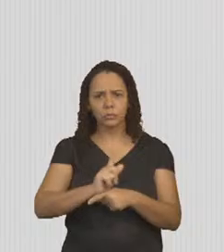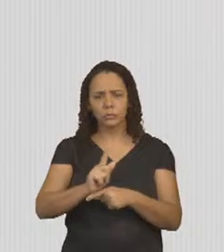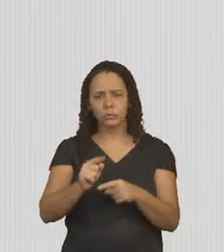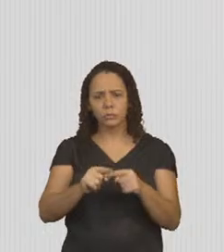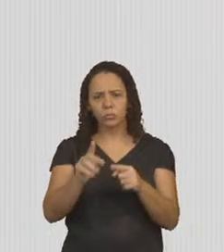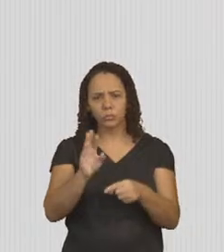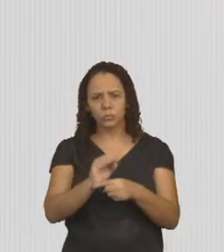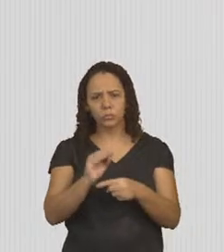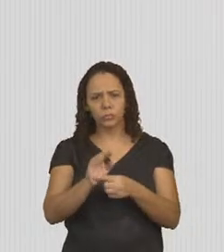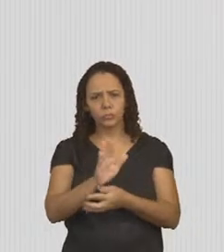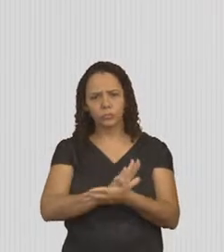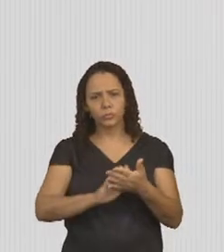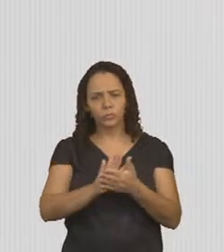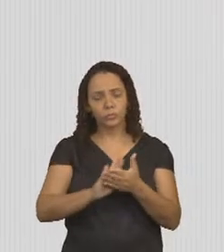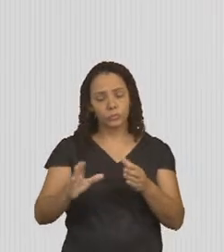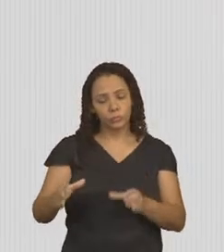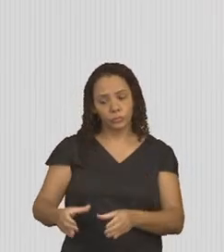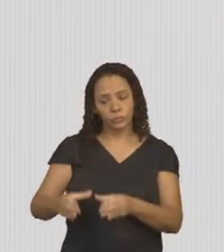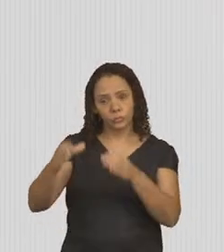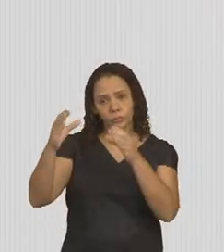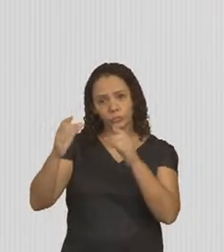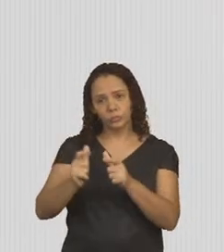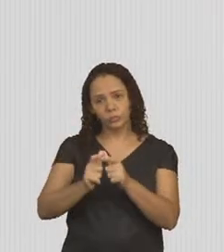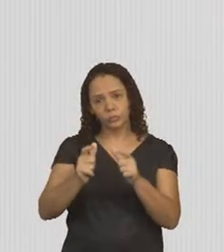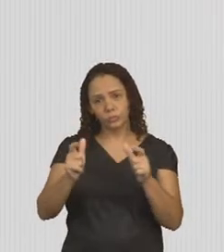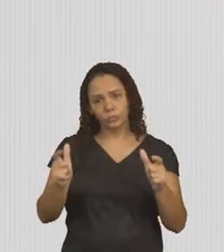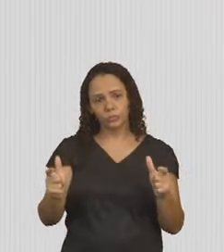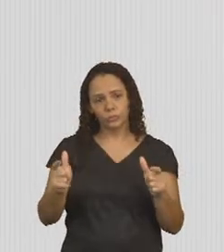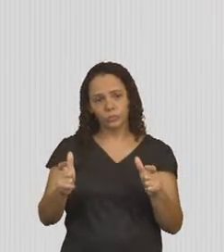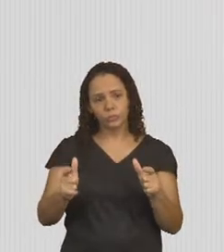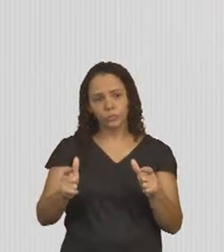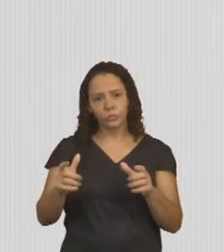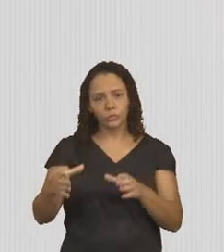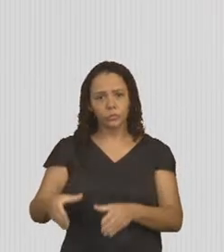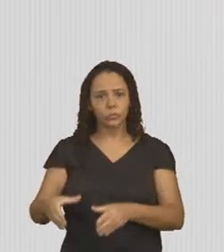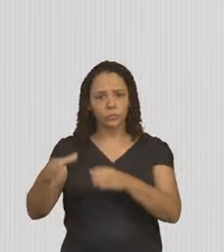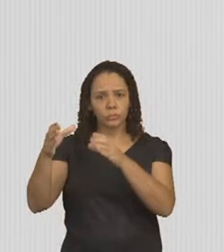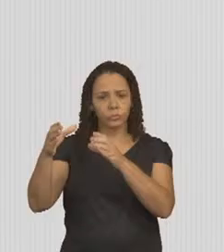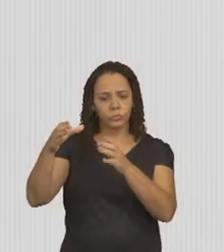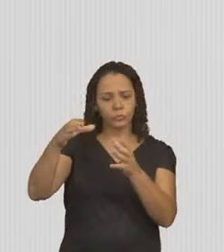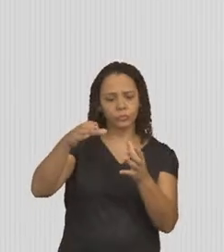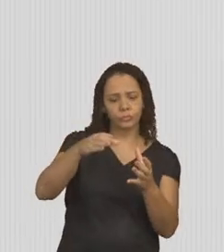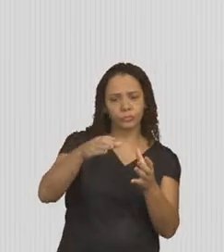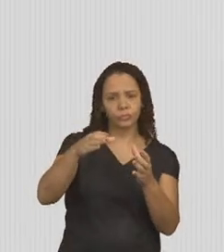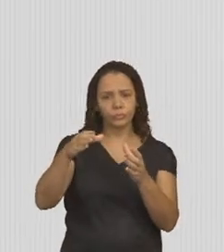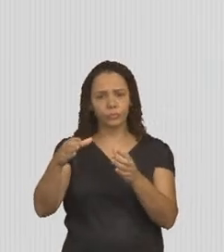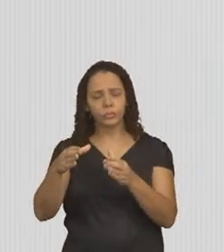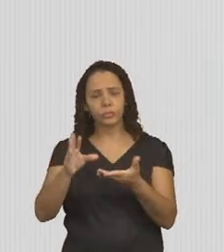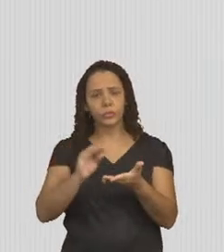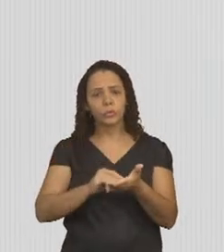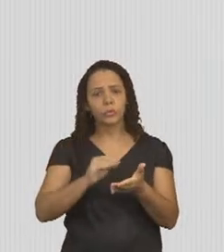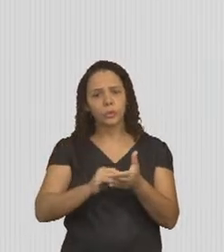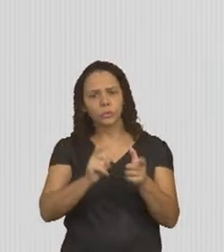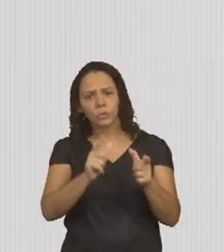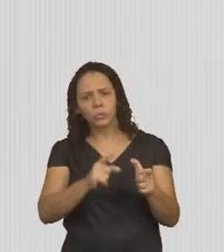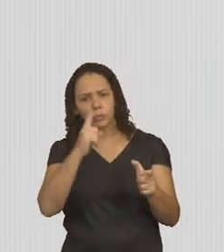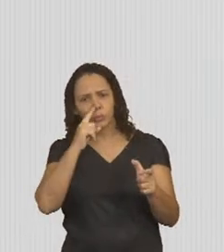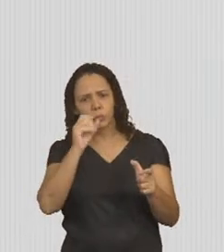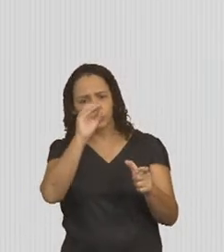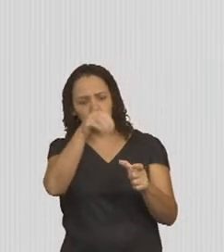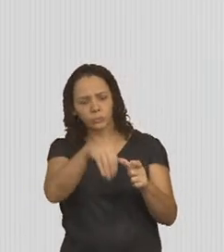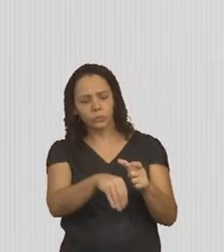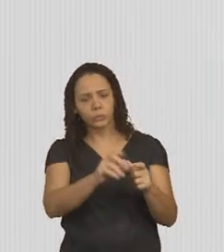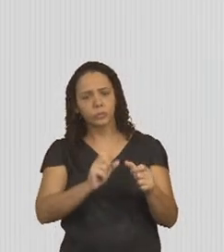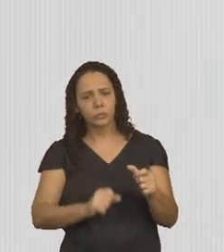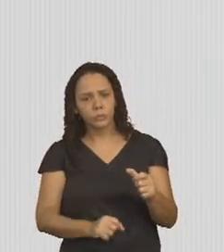cuidado. Muitos dos postes que foram instalados há pouquíssimo tempo atrás lá já estão tortos, a gente está com falta de lixeiras que acabaram